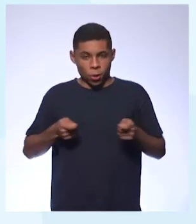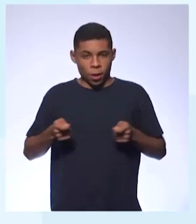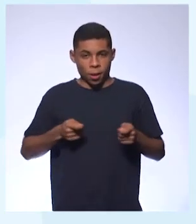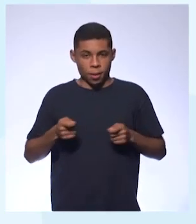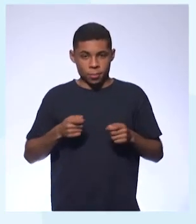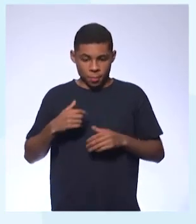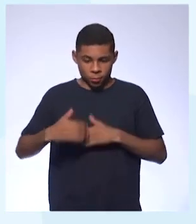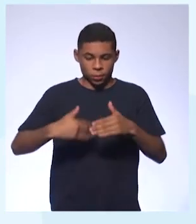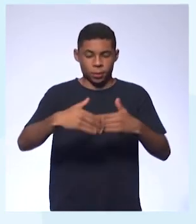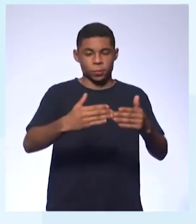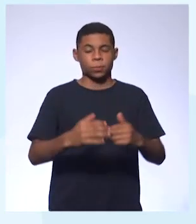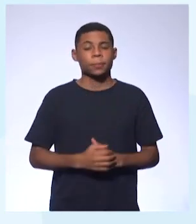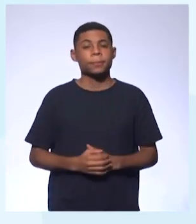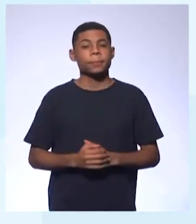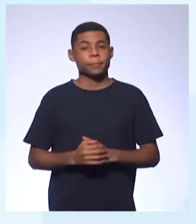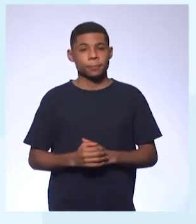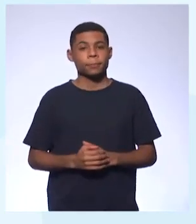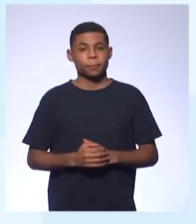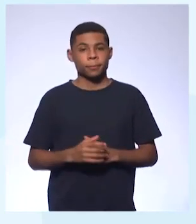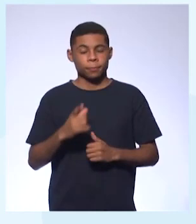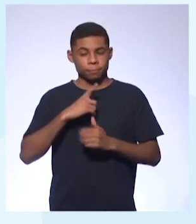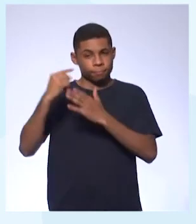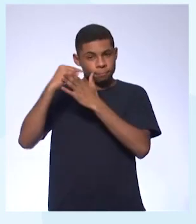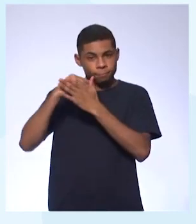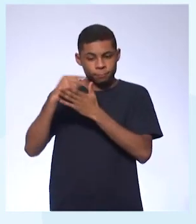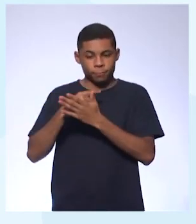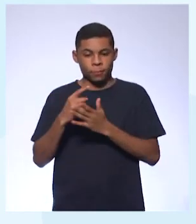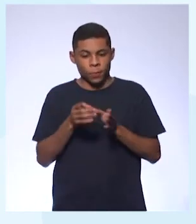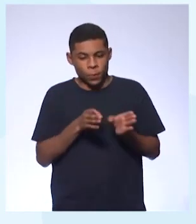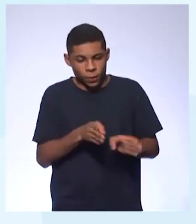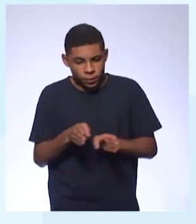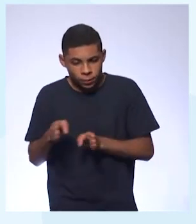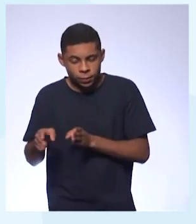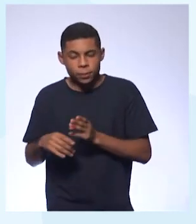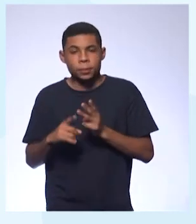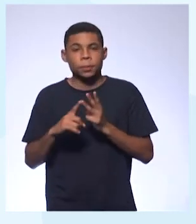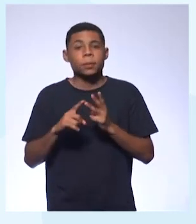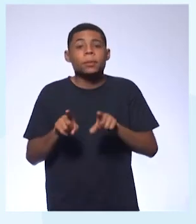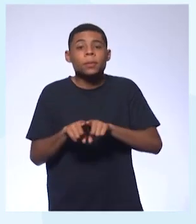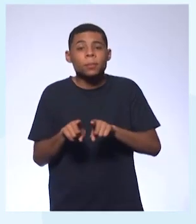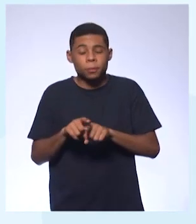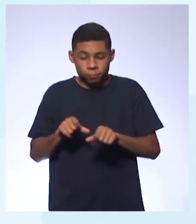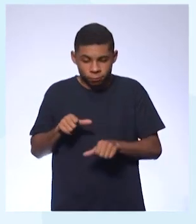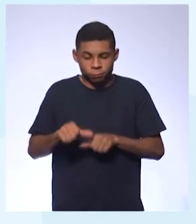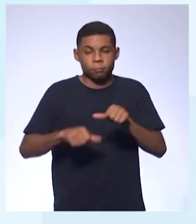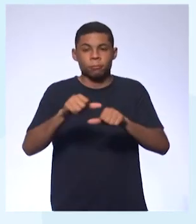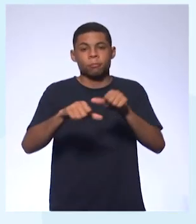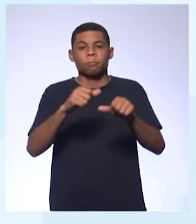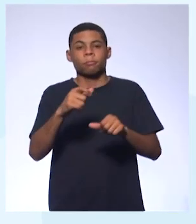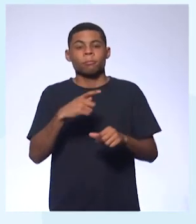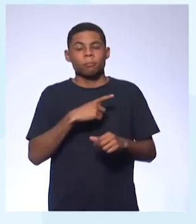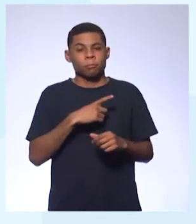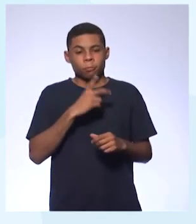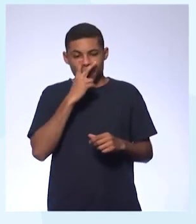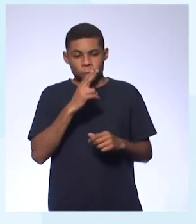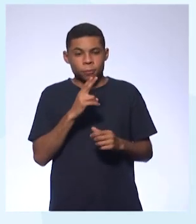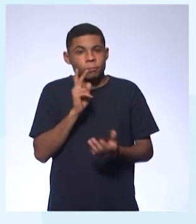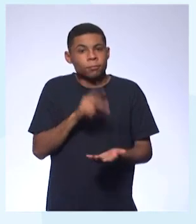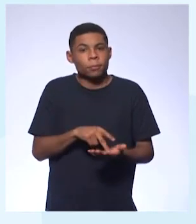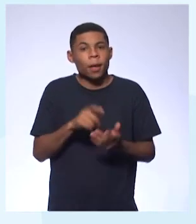esses processos, monitorando, organizando e modificando-os para